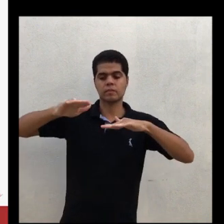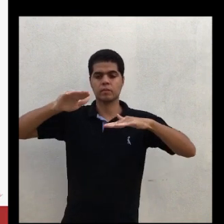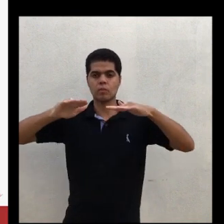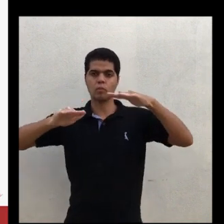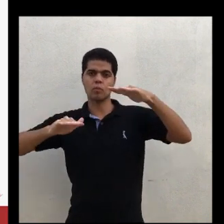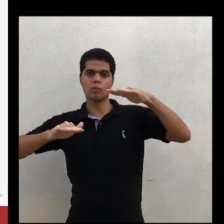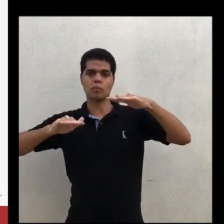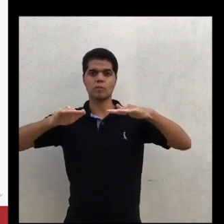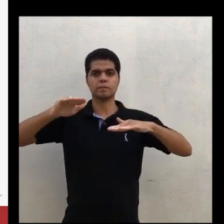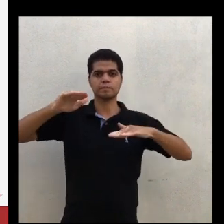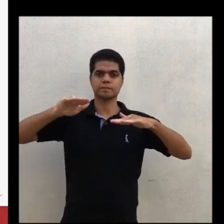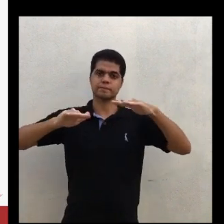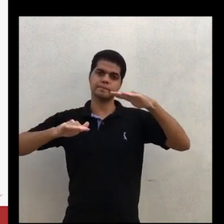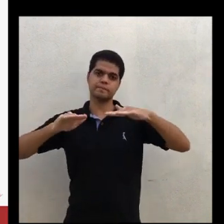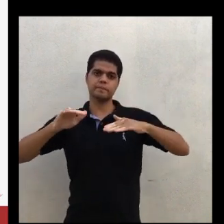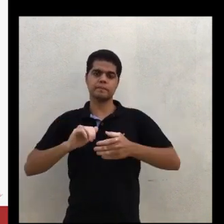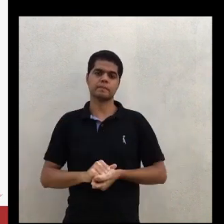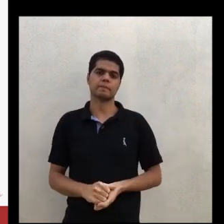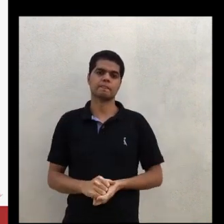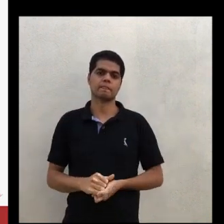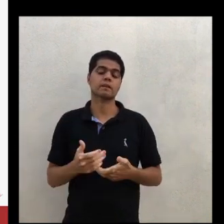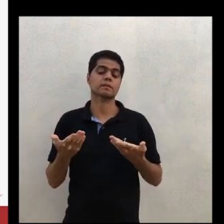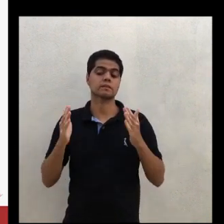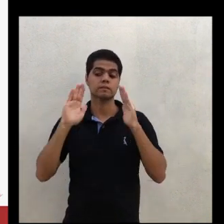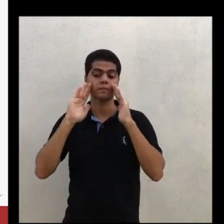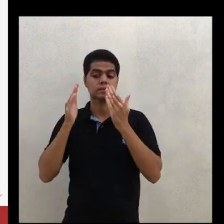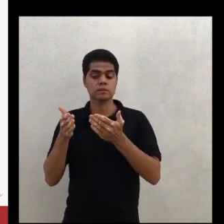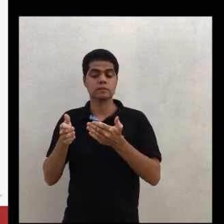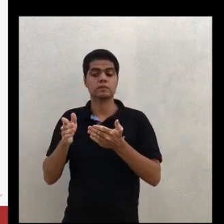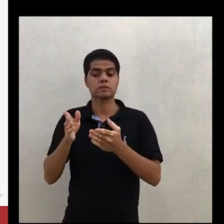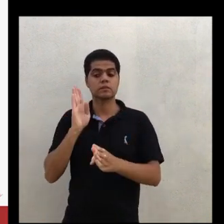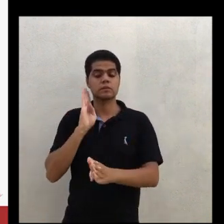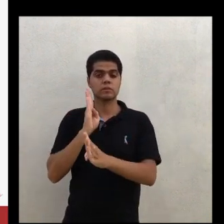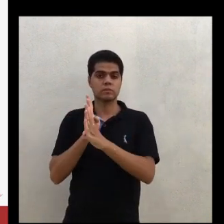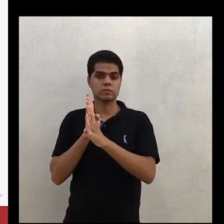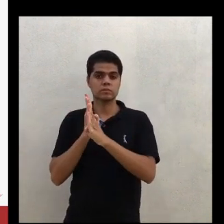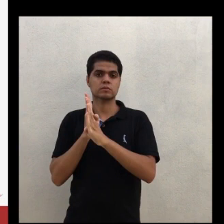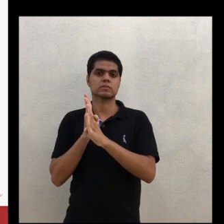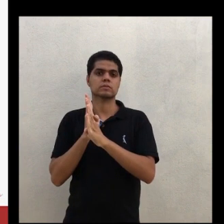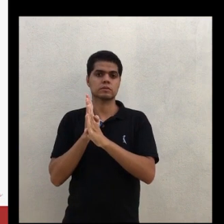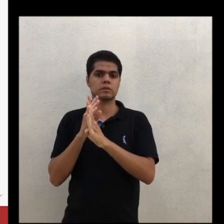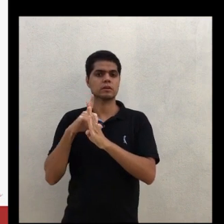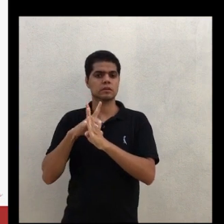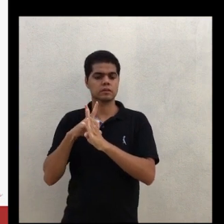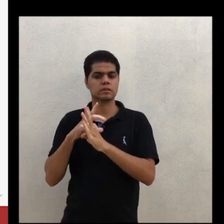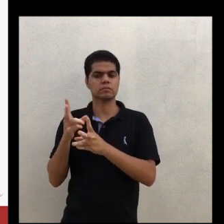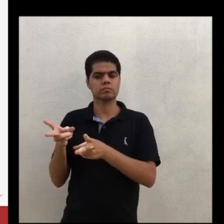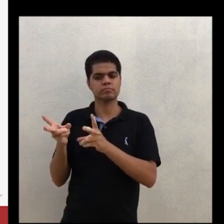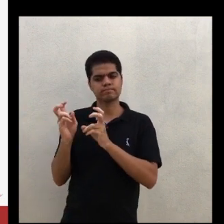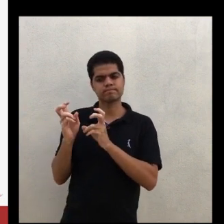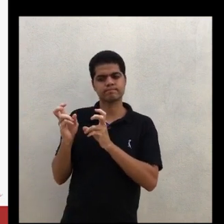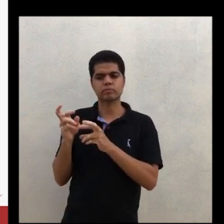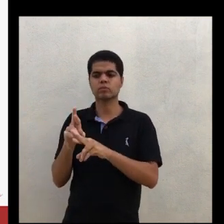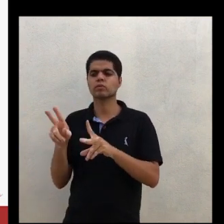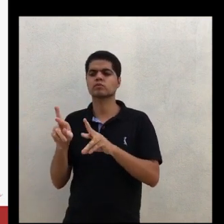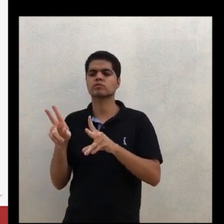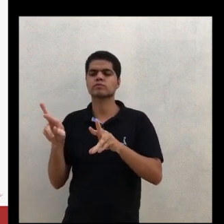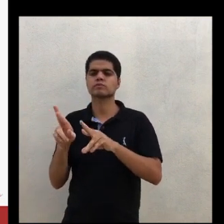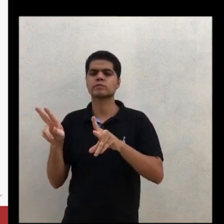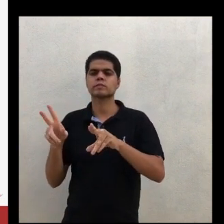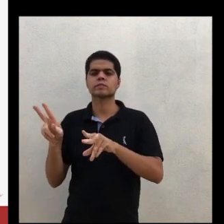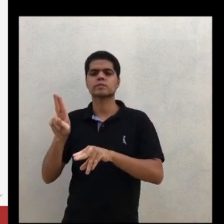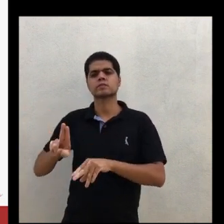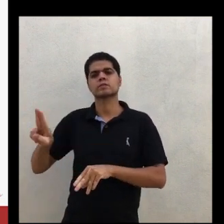achar essa máquina de inferência fuzzy, né, o tanto que tem que ser a saída do meu sistema,